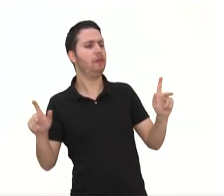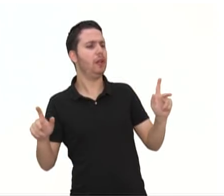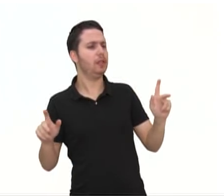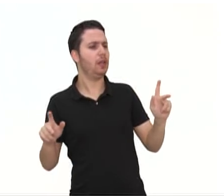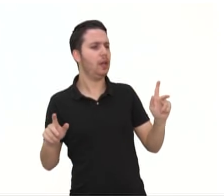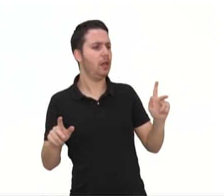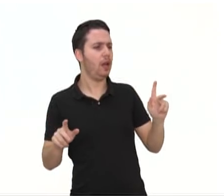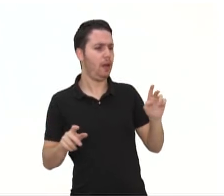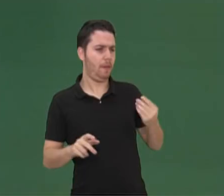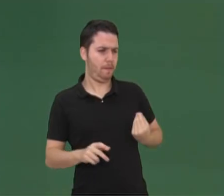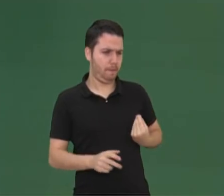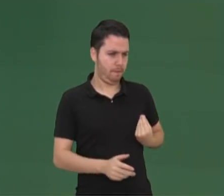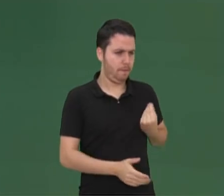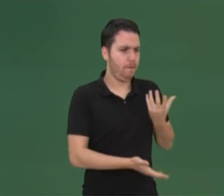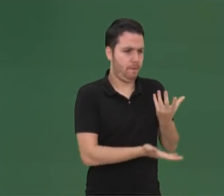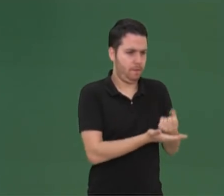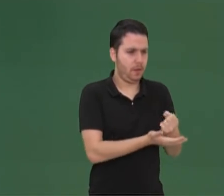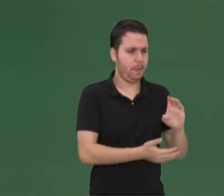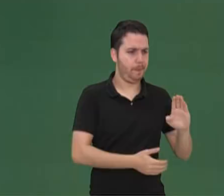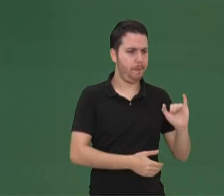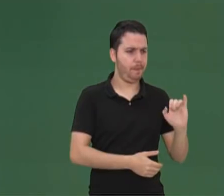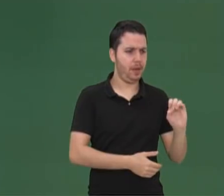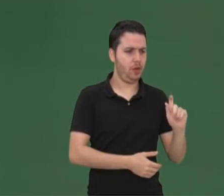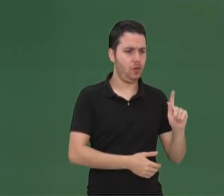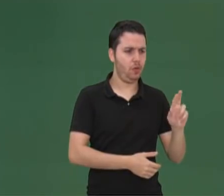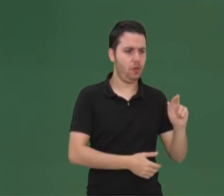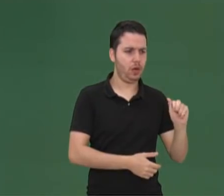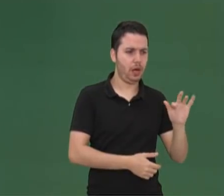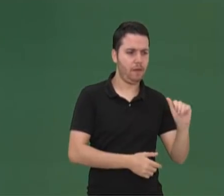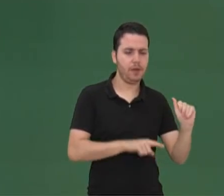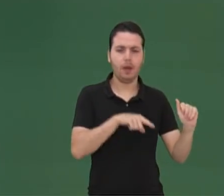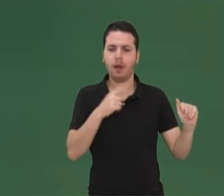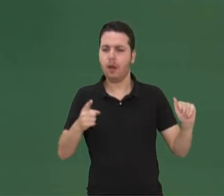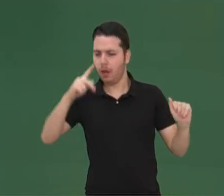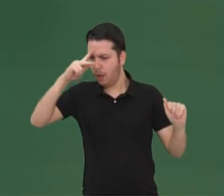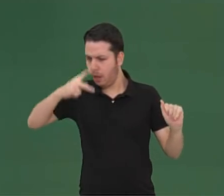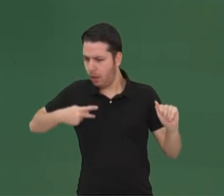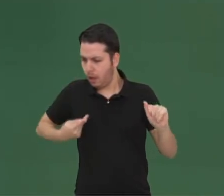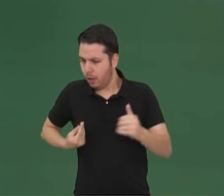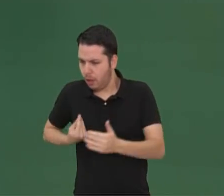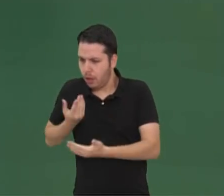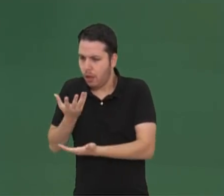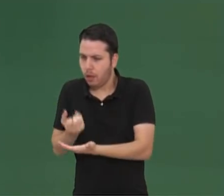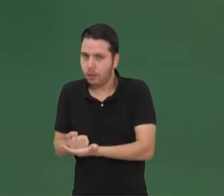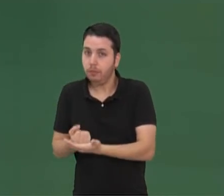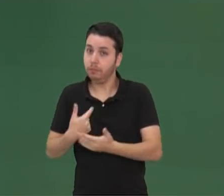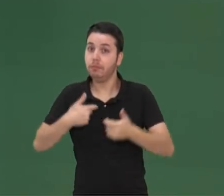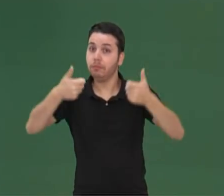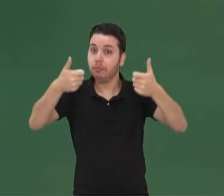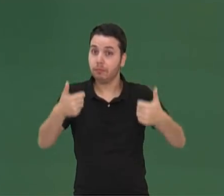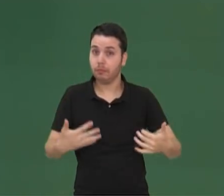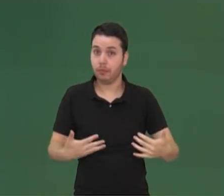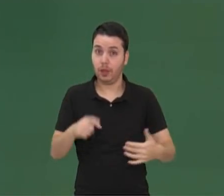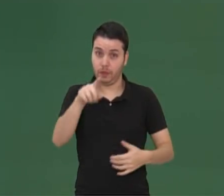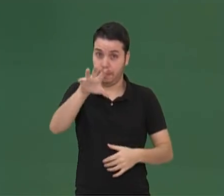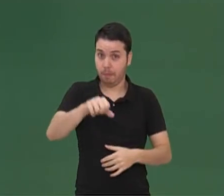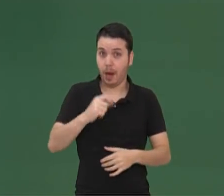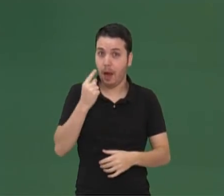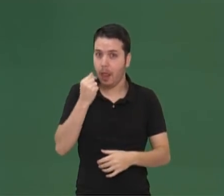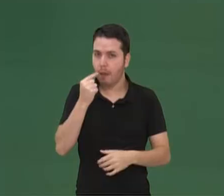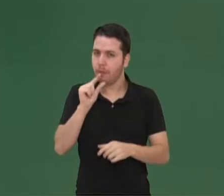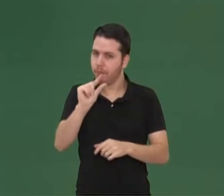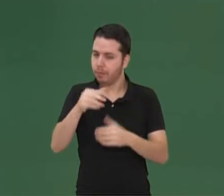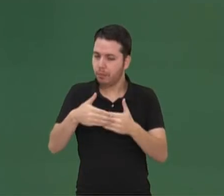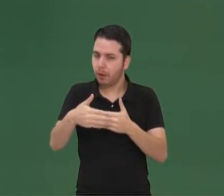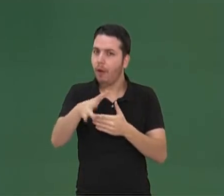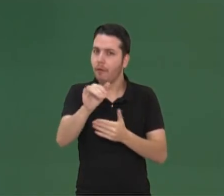e autobiografia? Eu vou explicar. Eu vou explicar e você pega o seu lápis, porque já já você vai